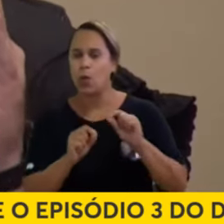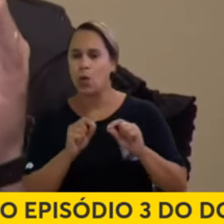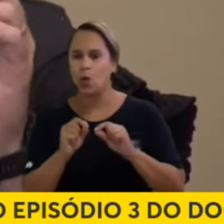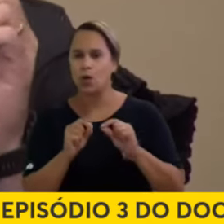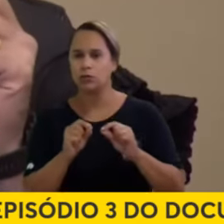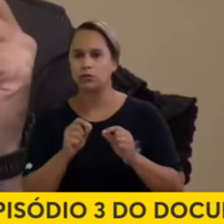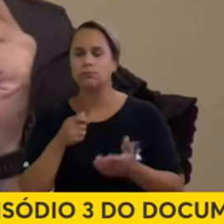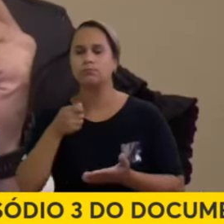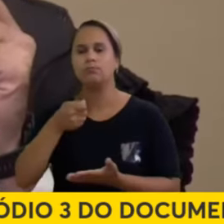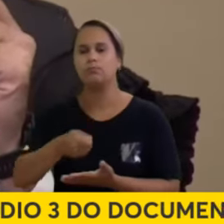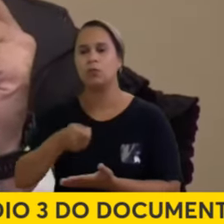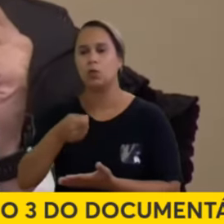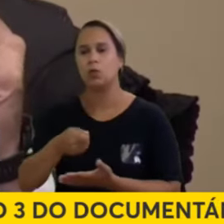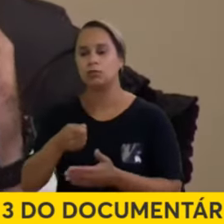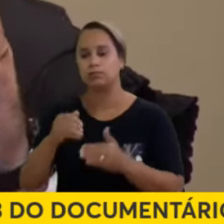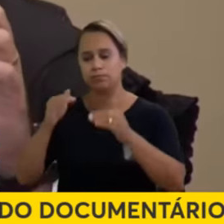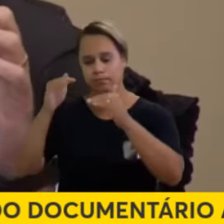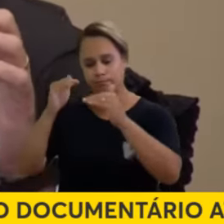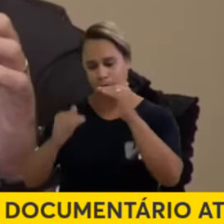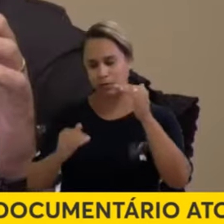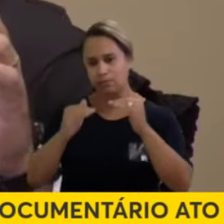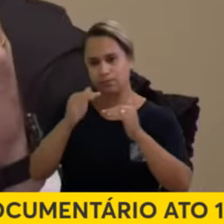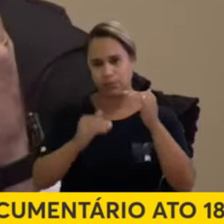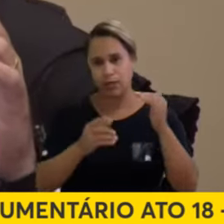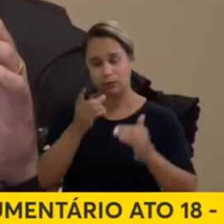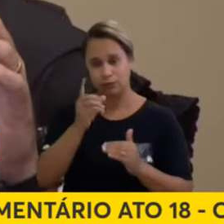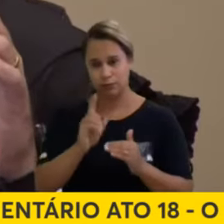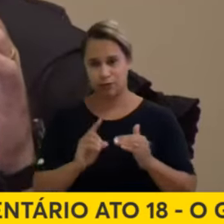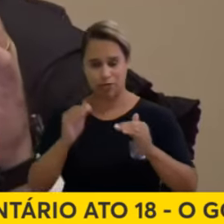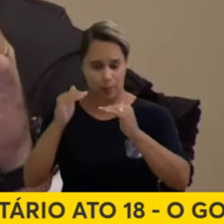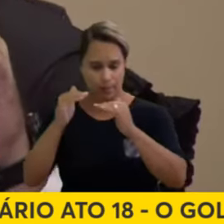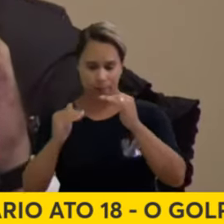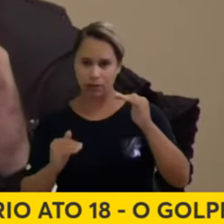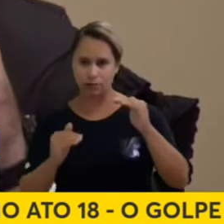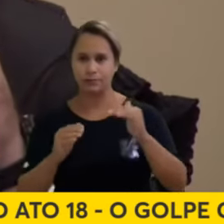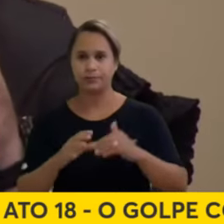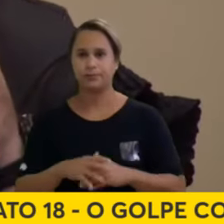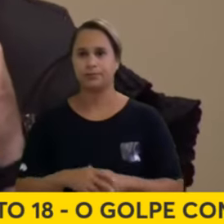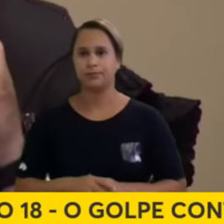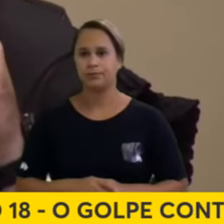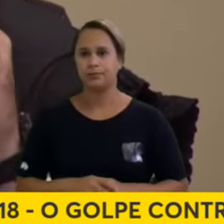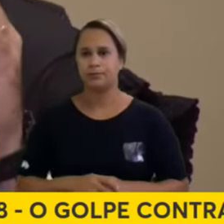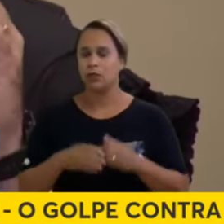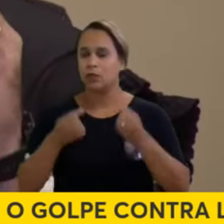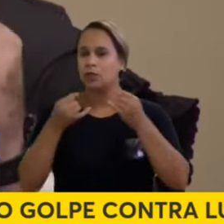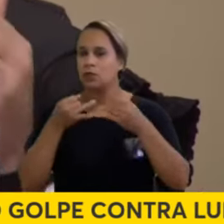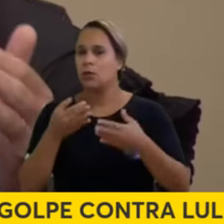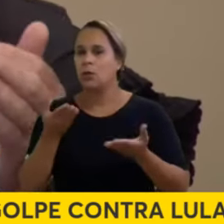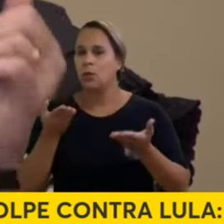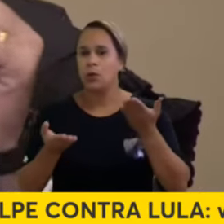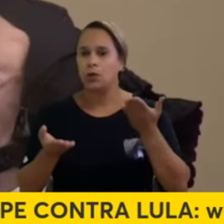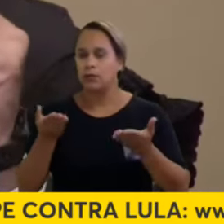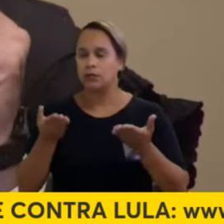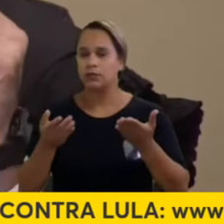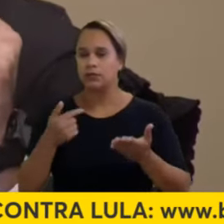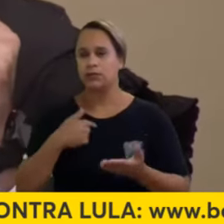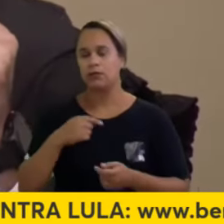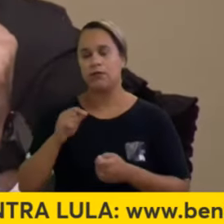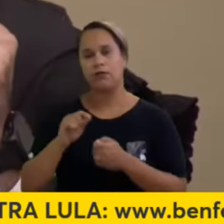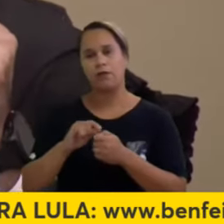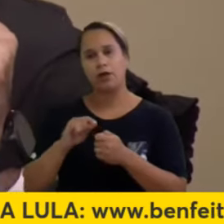se mostrem desproporcionais e aqui ele traça um caráter de como é que explicar a proporcionalidade que eu faço